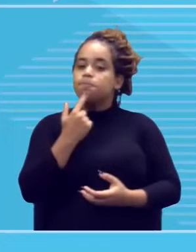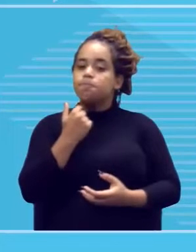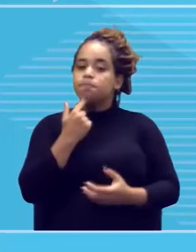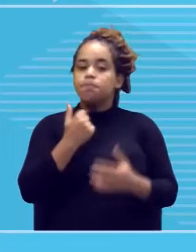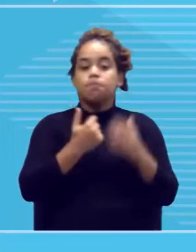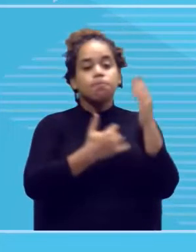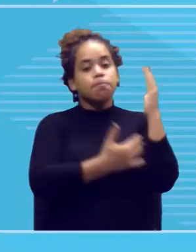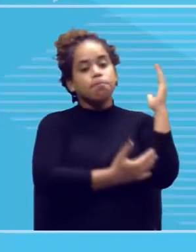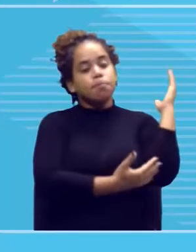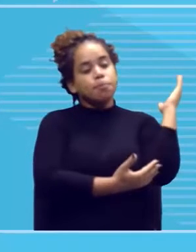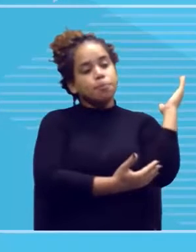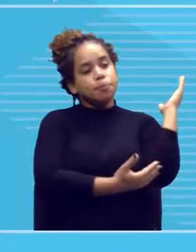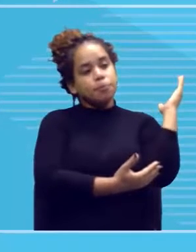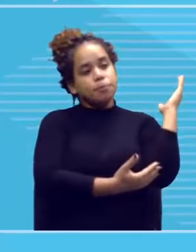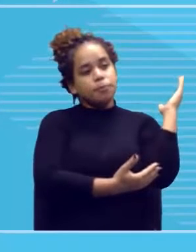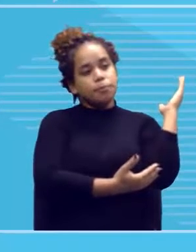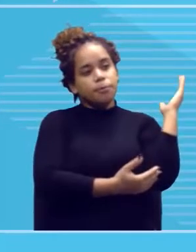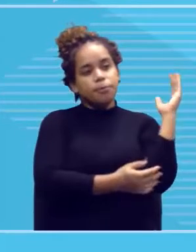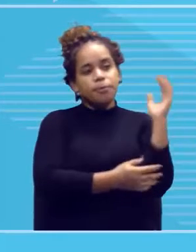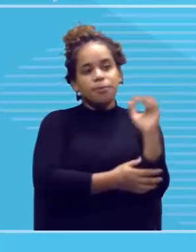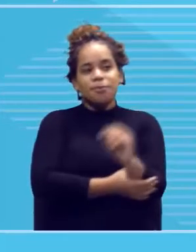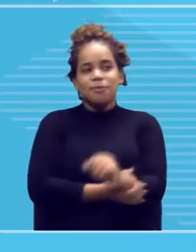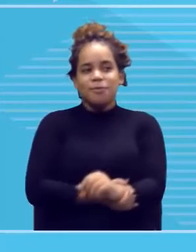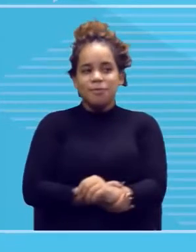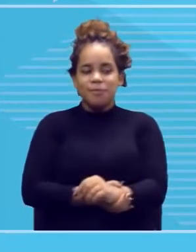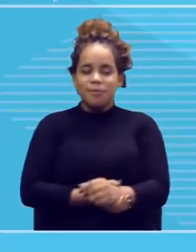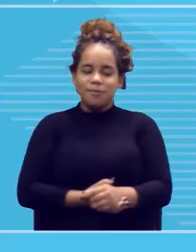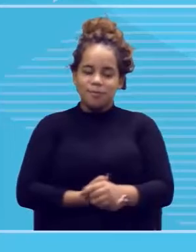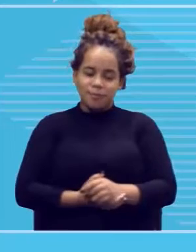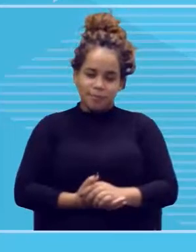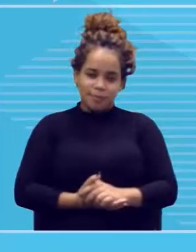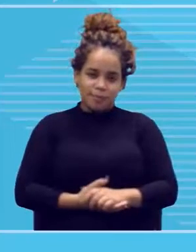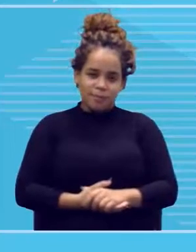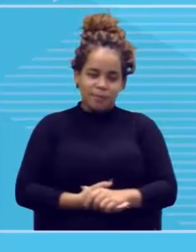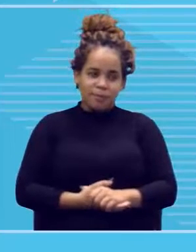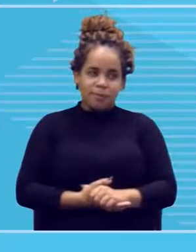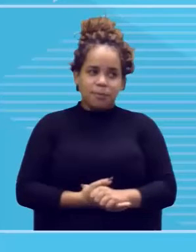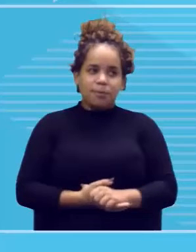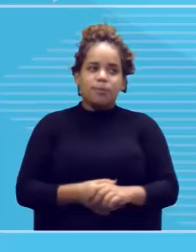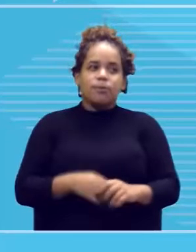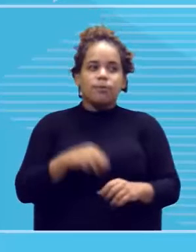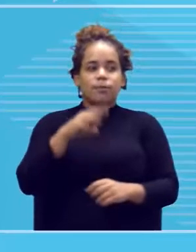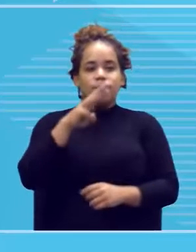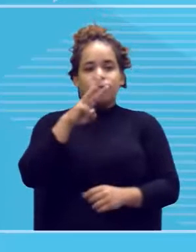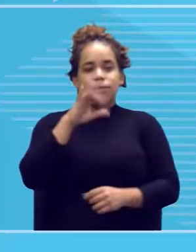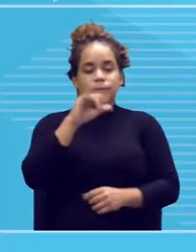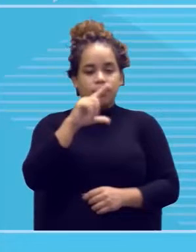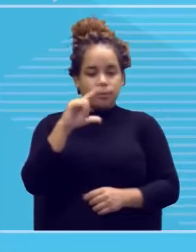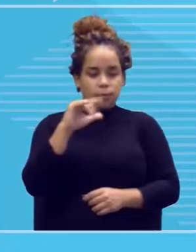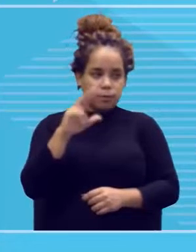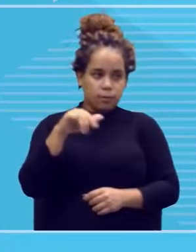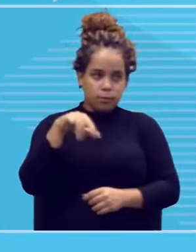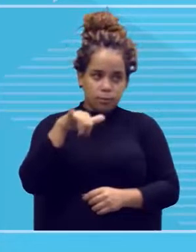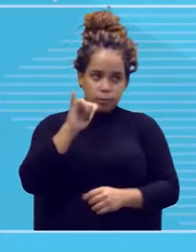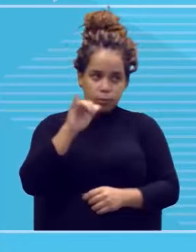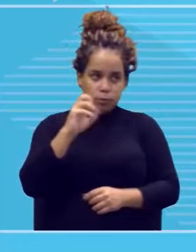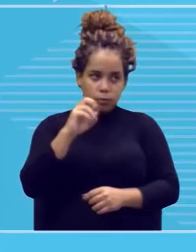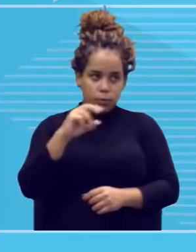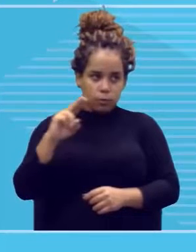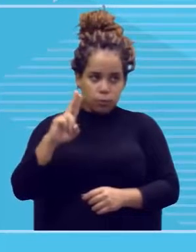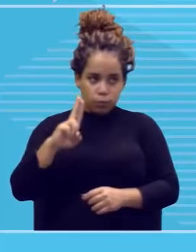a pessoa tá falando de Mary de casamento correto correto o Marily então quando a pessoa vai fazer um pedido